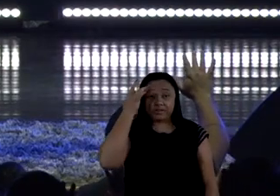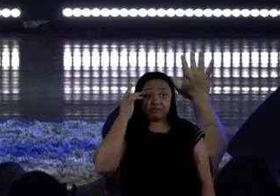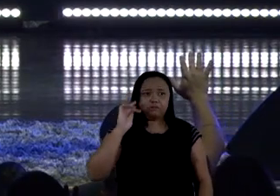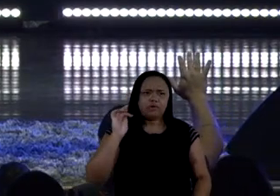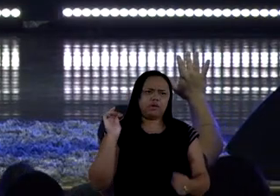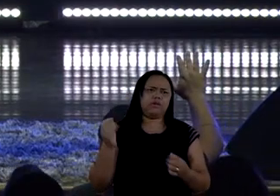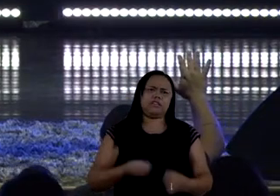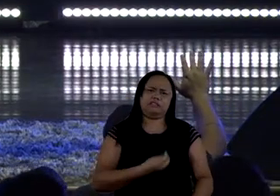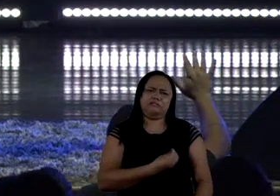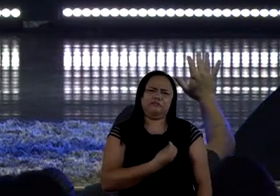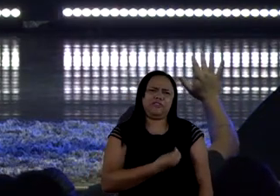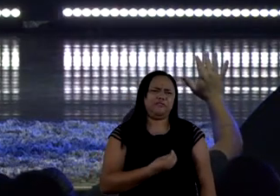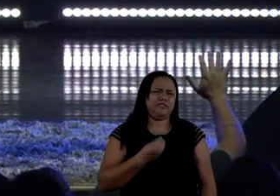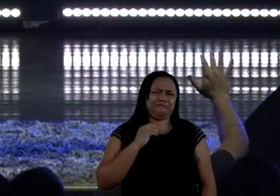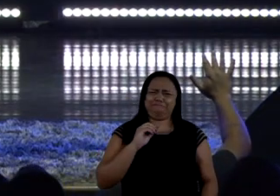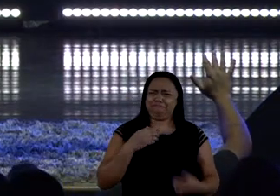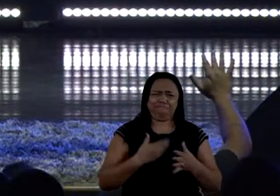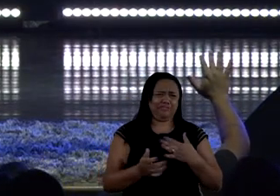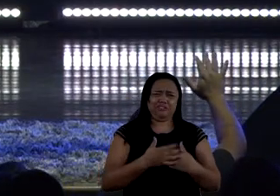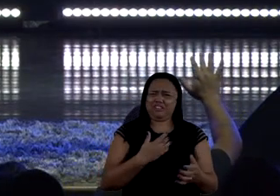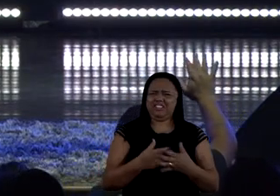por vista. Permaneça.